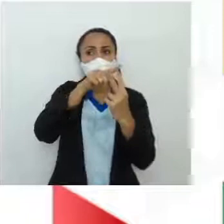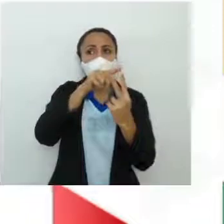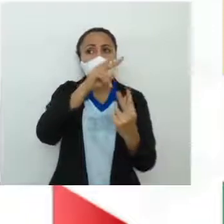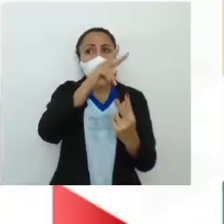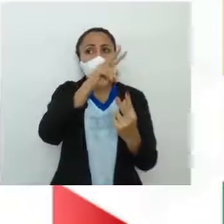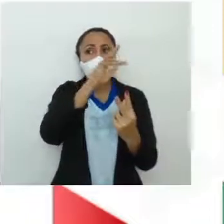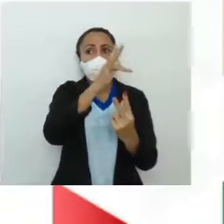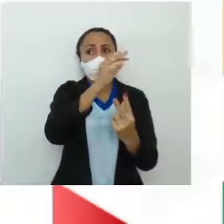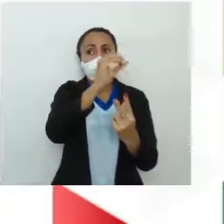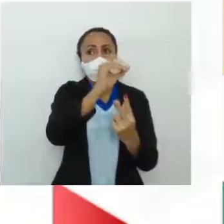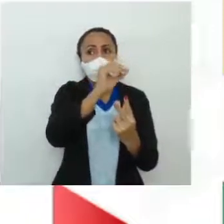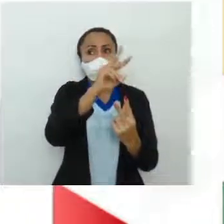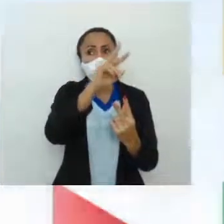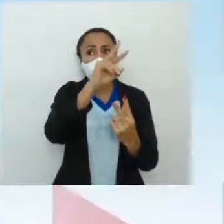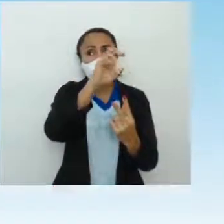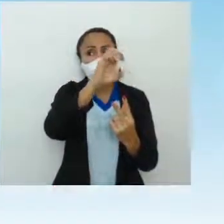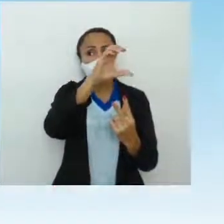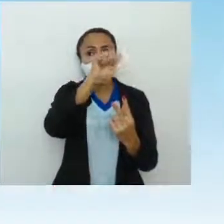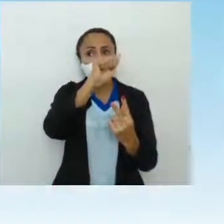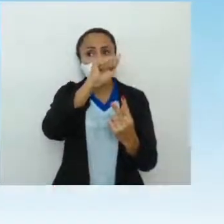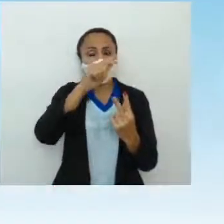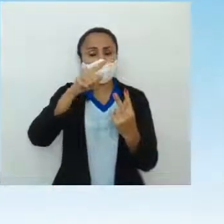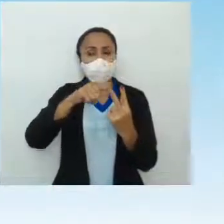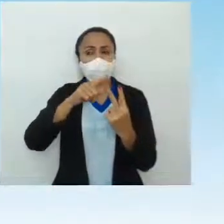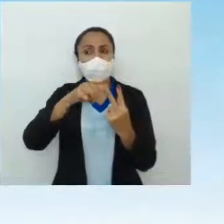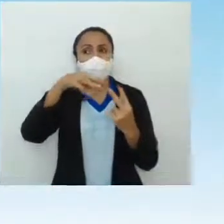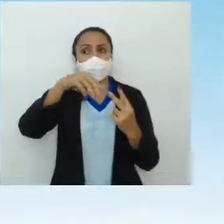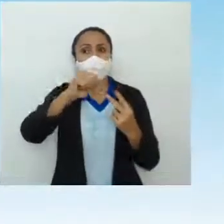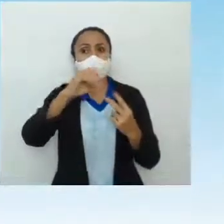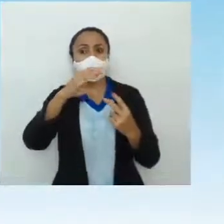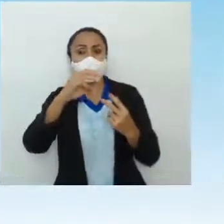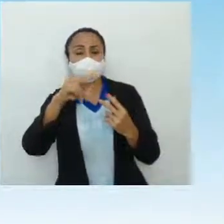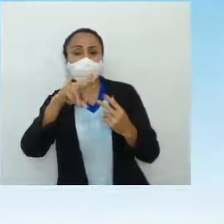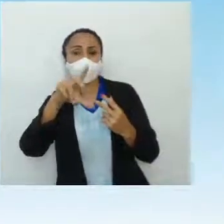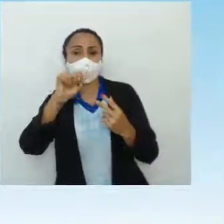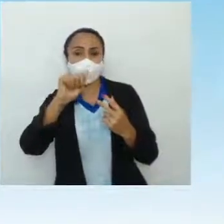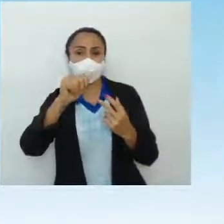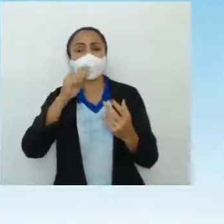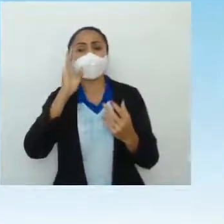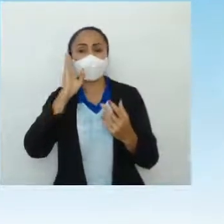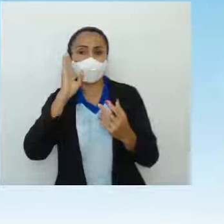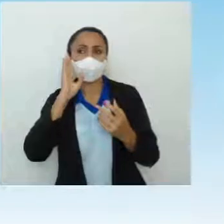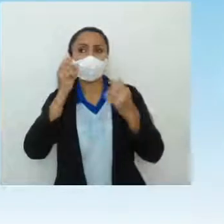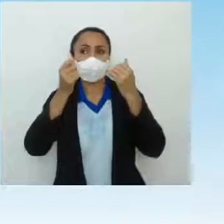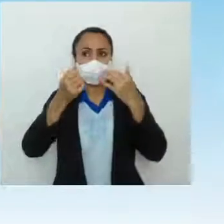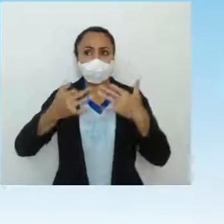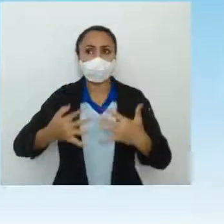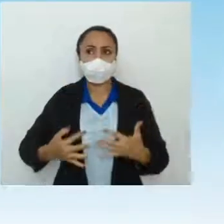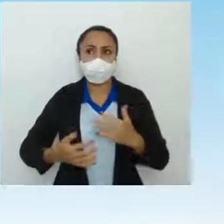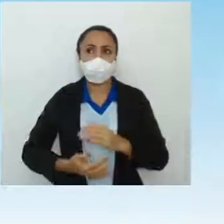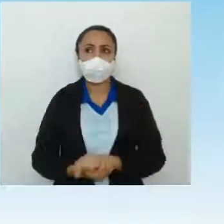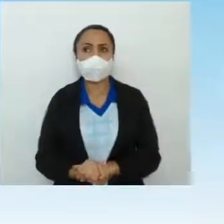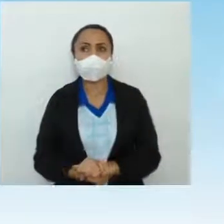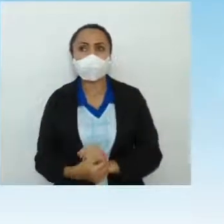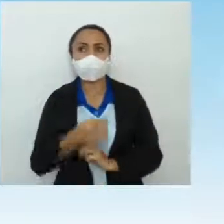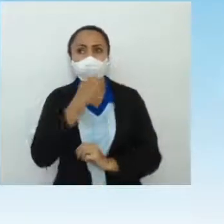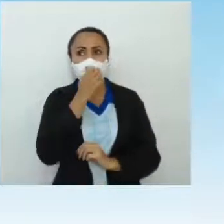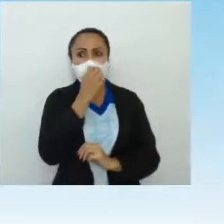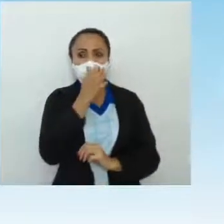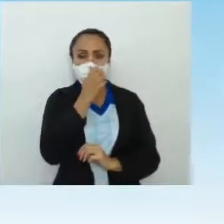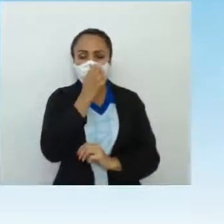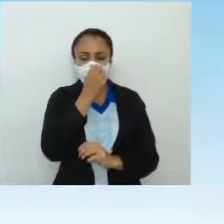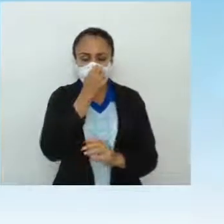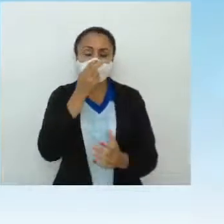fóvea e tá ali, ó, mácula, que é bem legal quando se fala ali da retina. Bom,